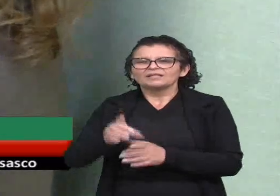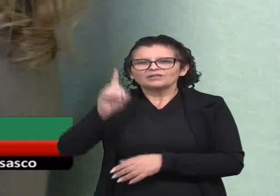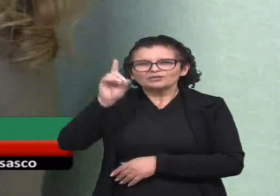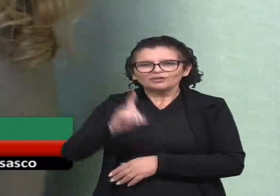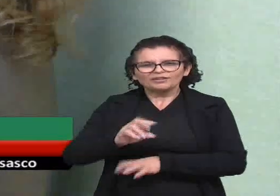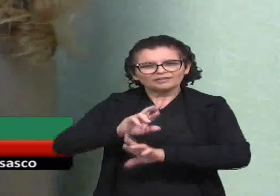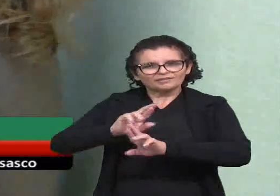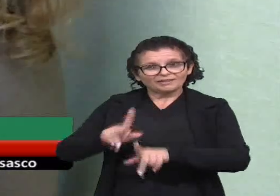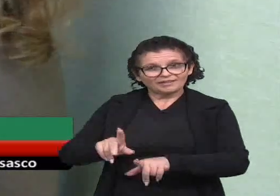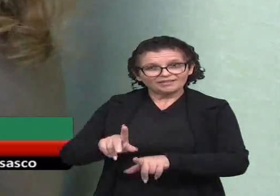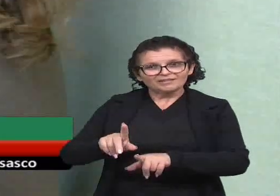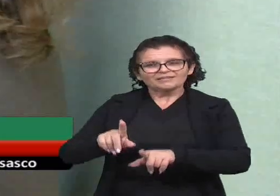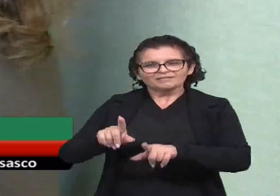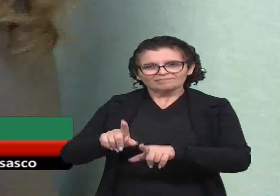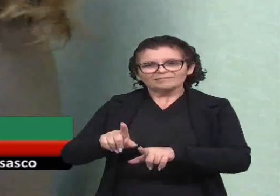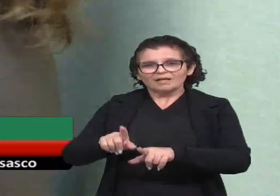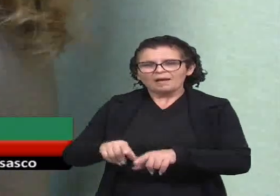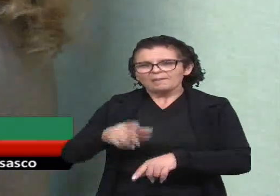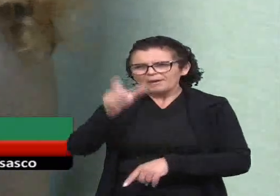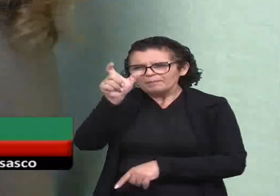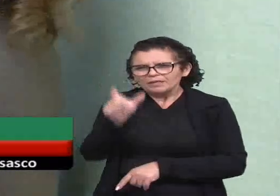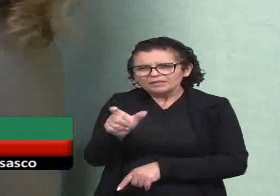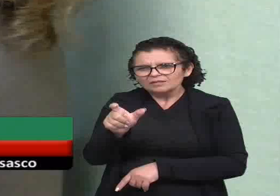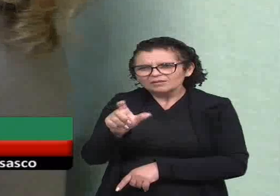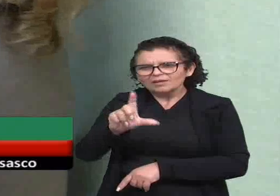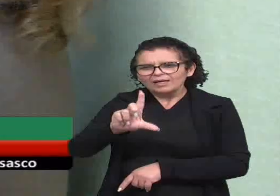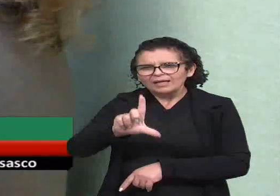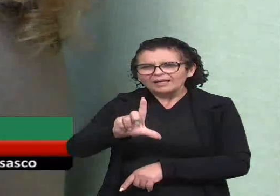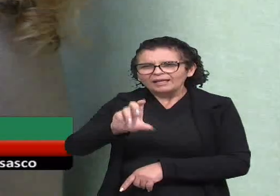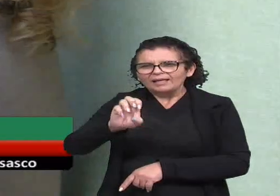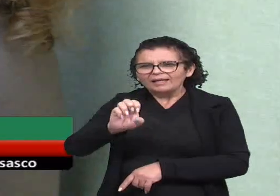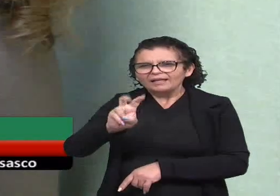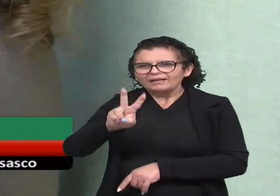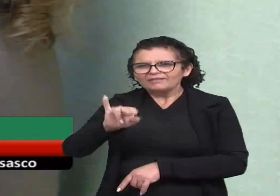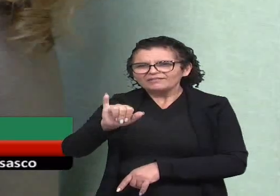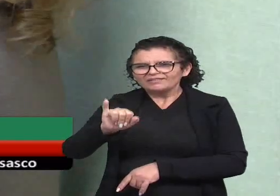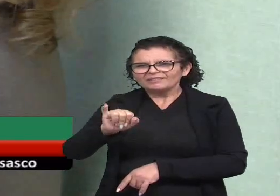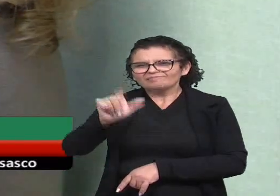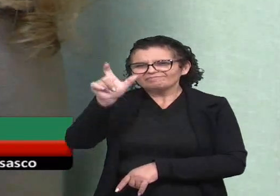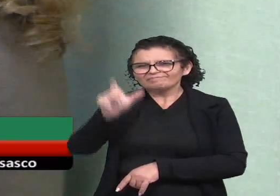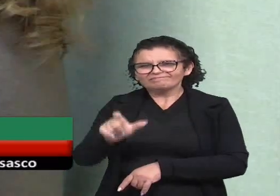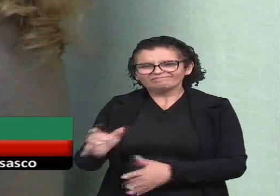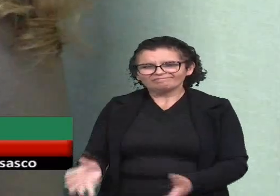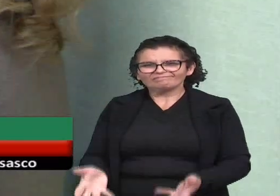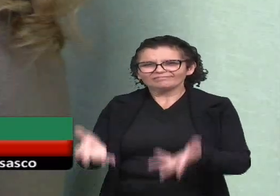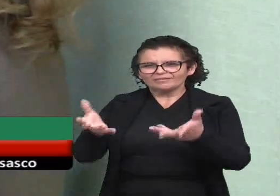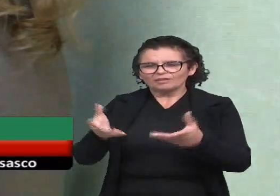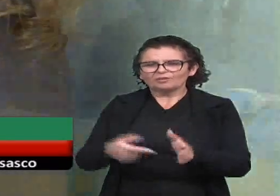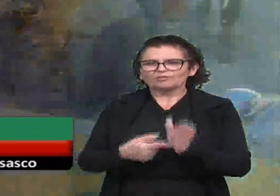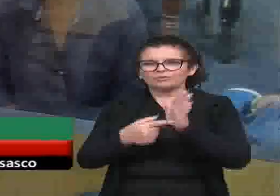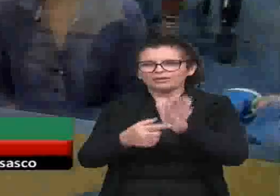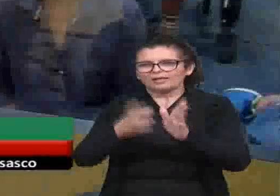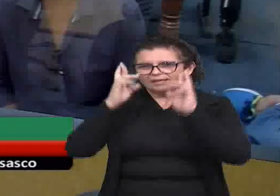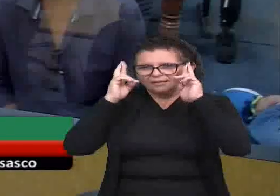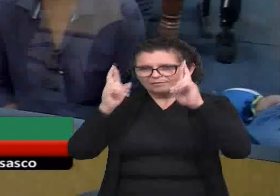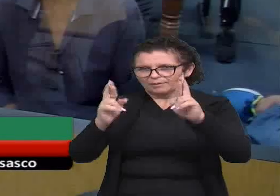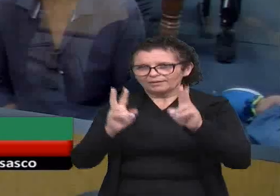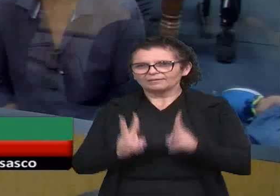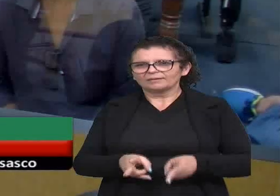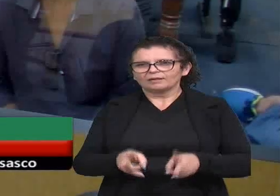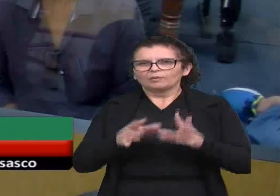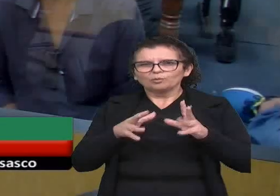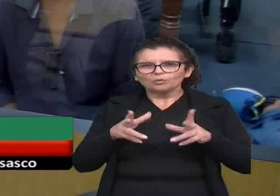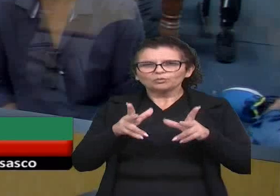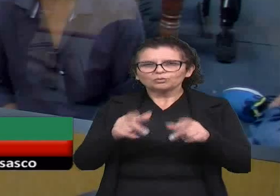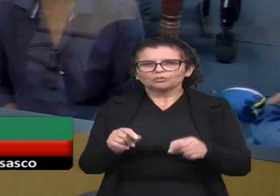diretoria, não é verdade? Mas a pessoa Levi é que a gente tem que levar em consideração. Então, muito obrigado por tudo que você